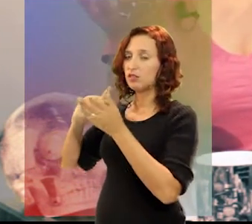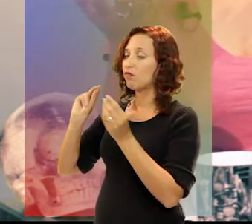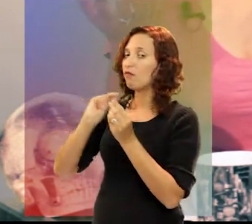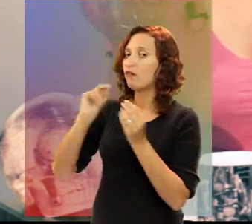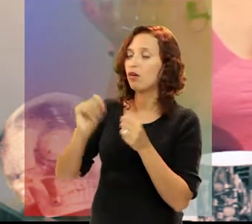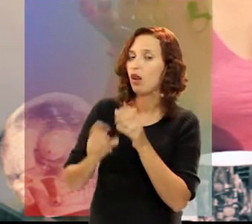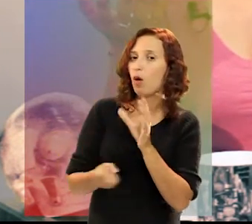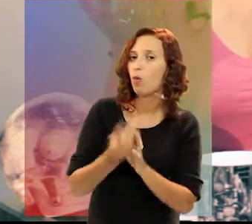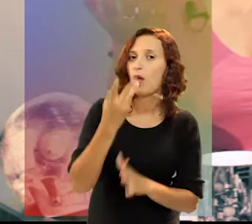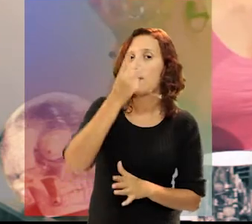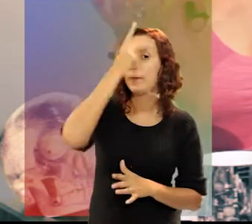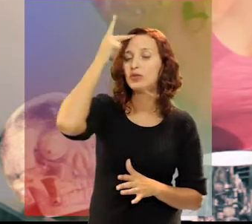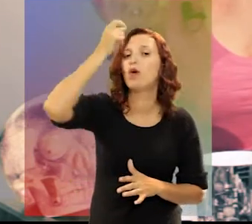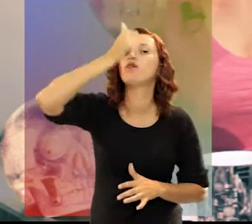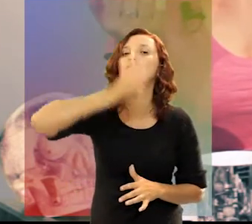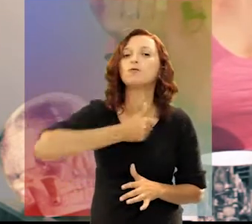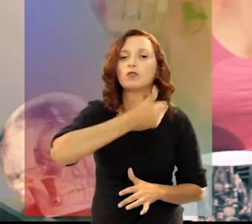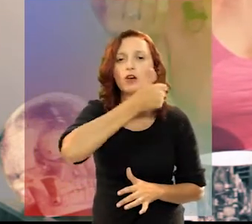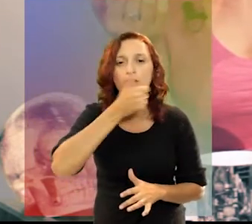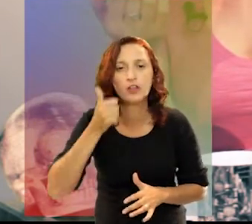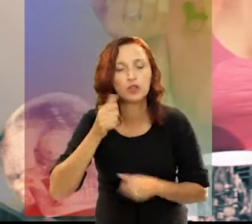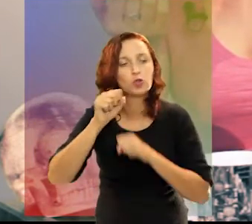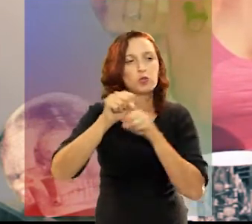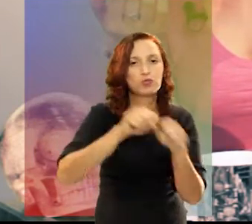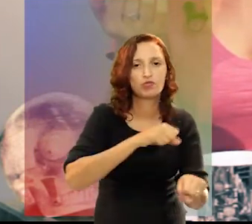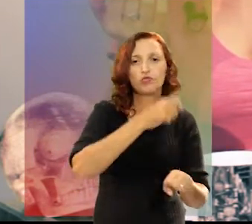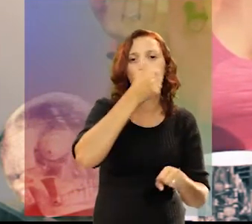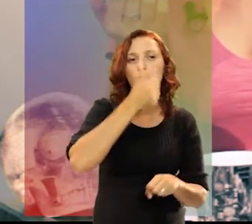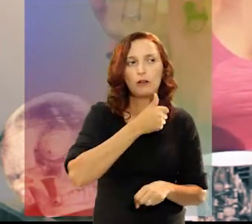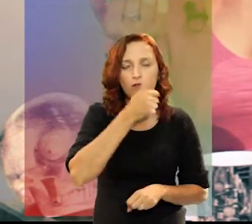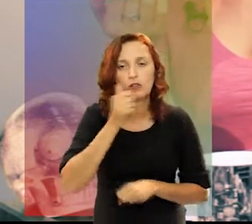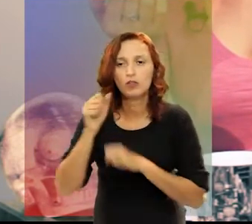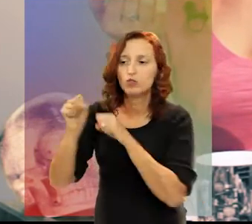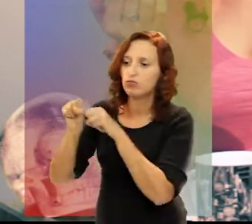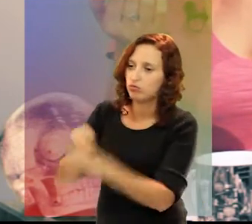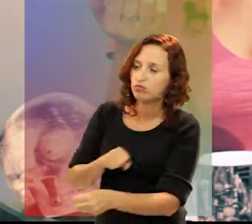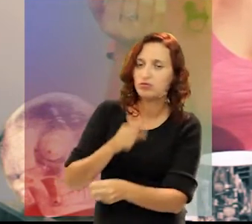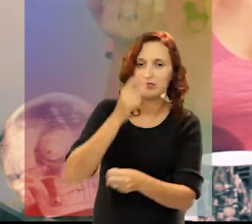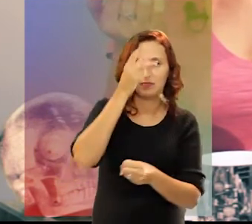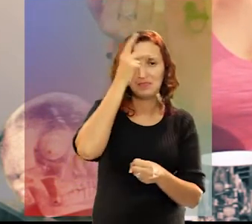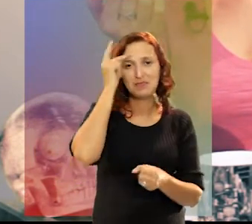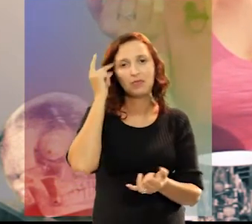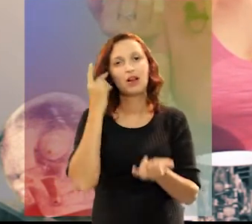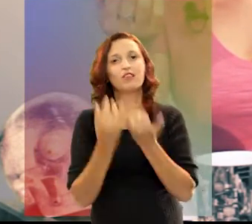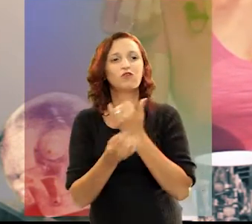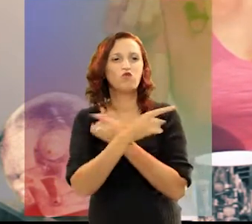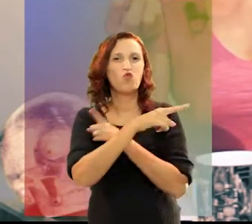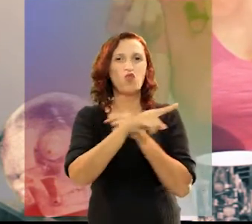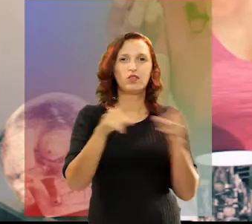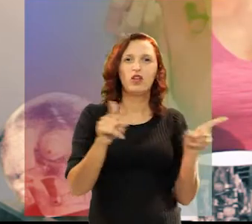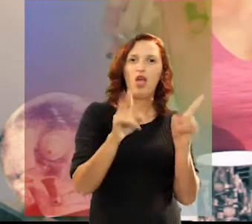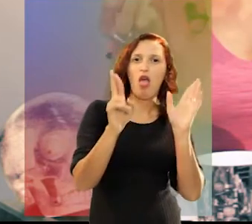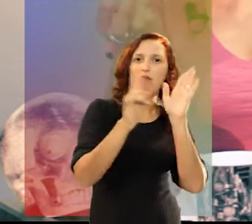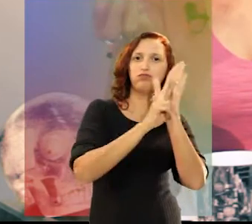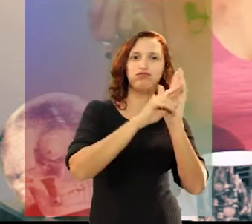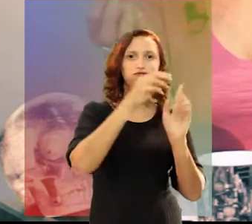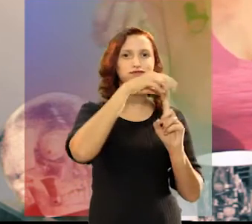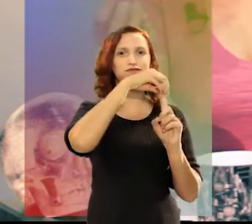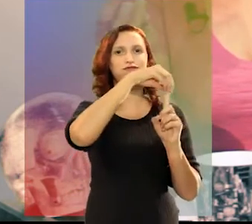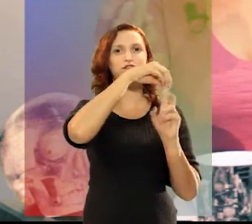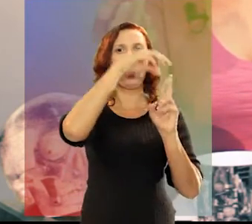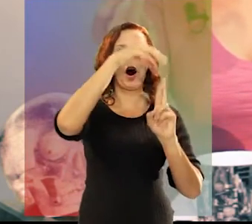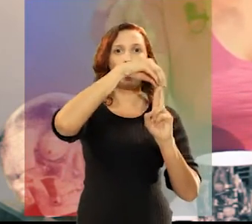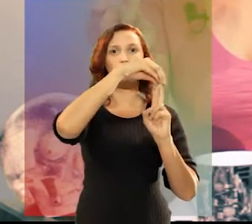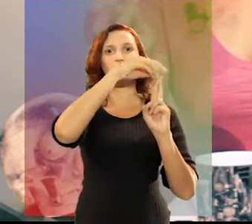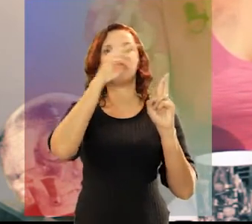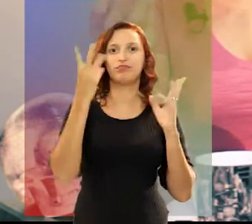gerar mártires, né? O erro foi matar os caras como vocês são o